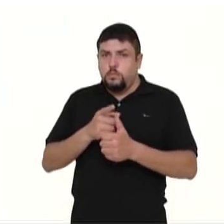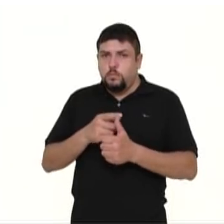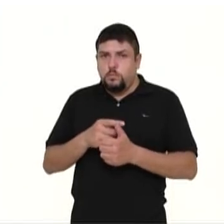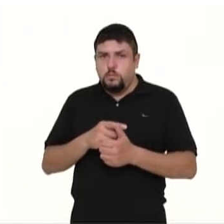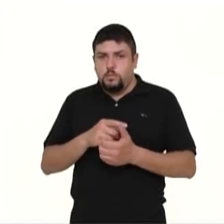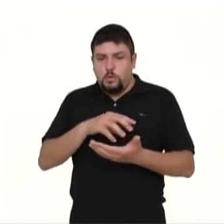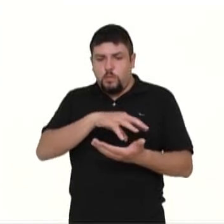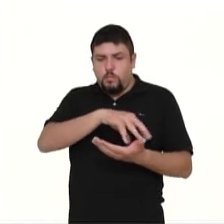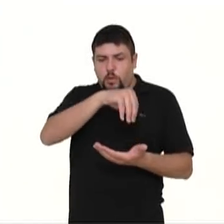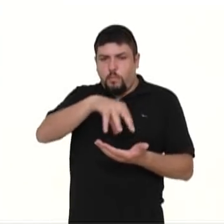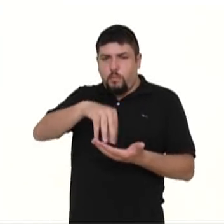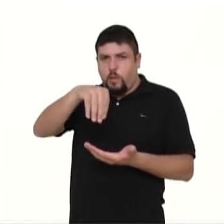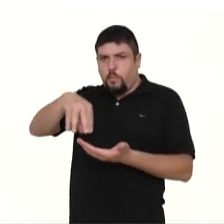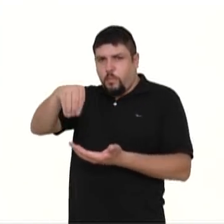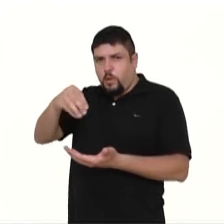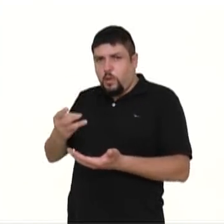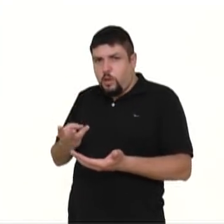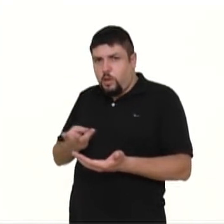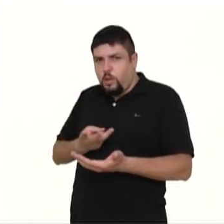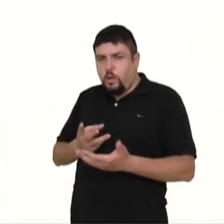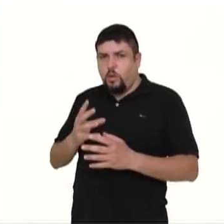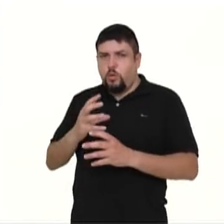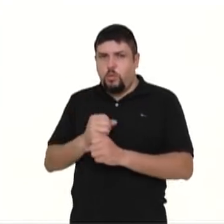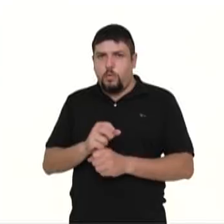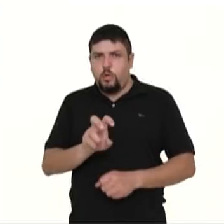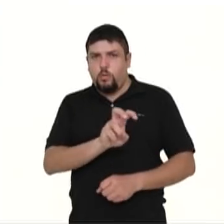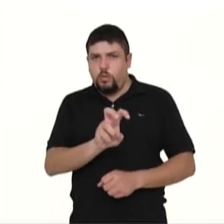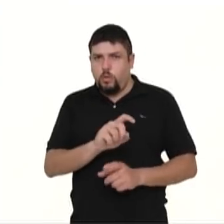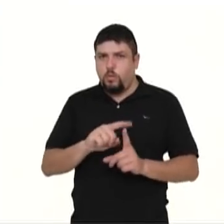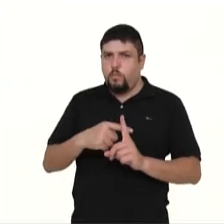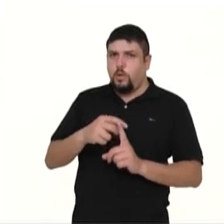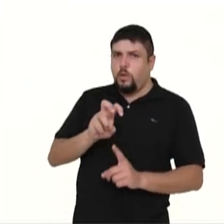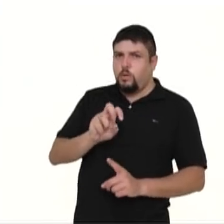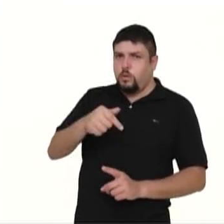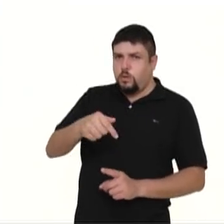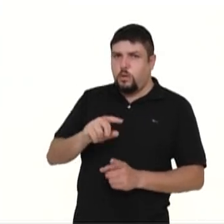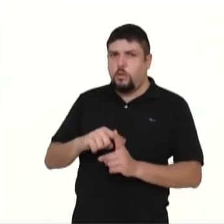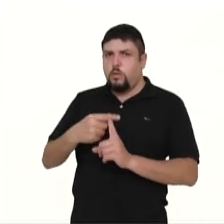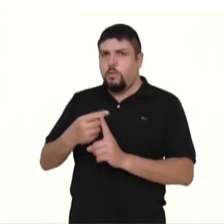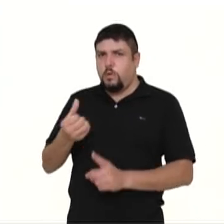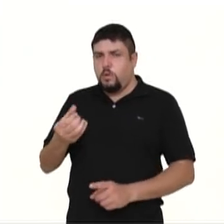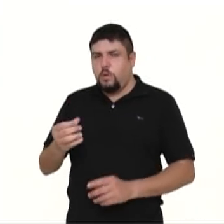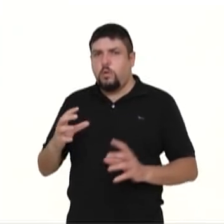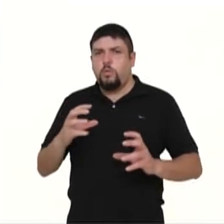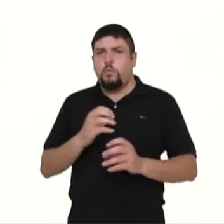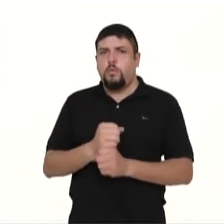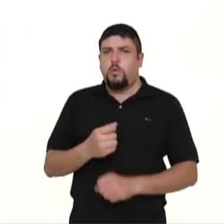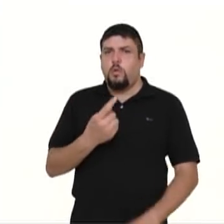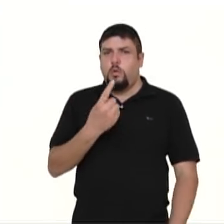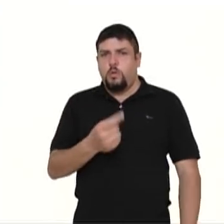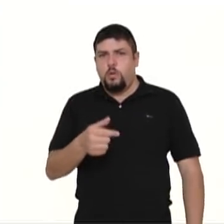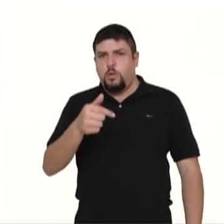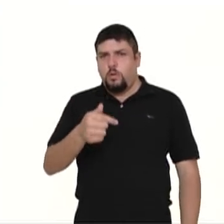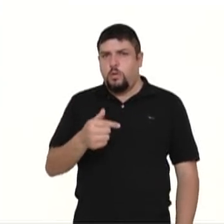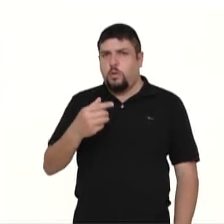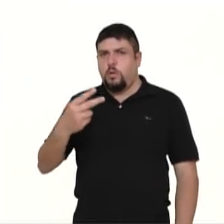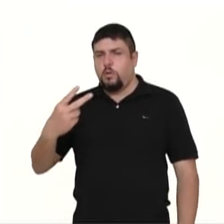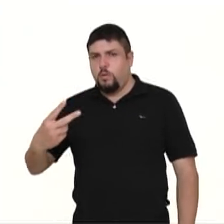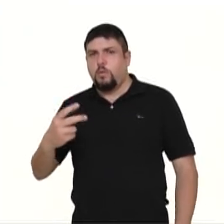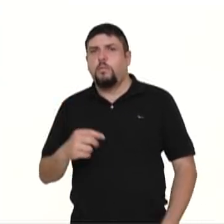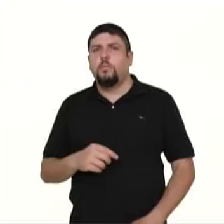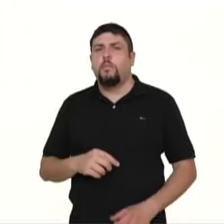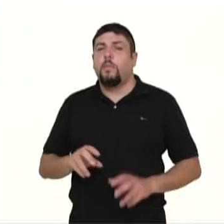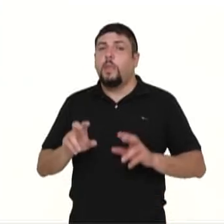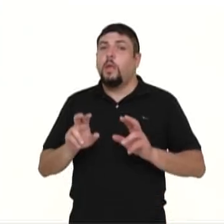3 valores, ok? 55 mais 57 mais 60. Essa soma vai dar 172. Aí eu vou dividir